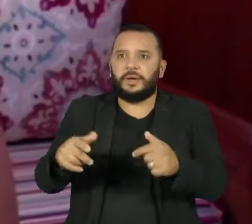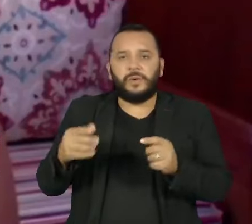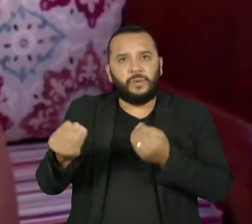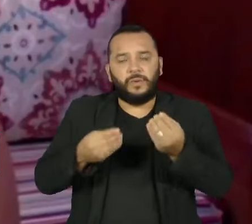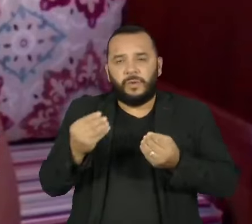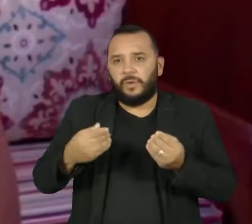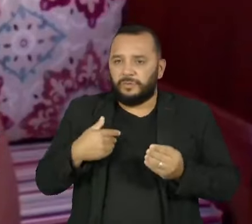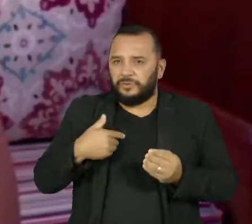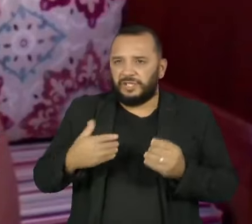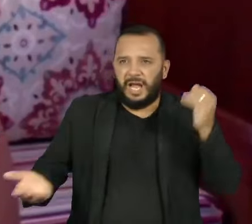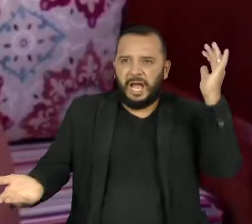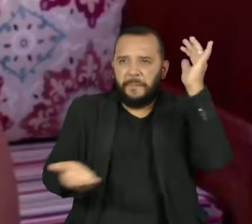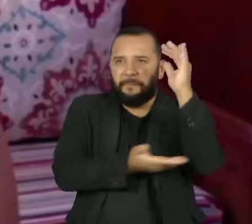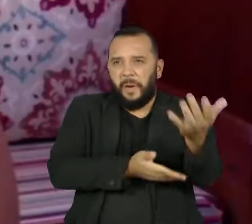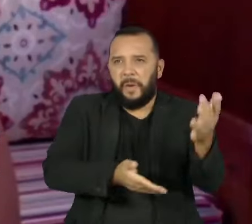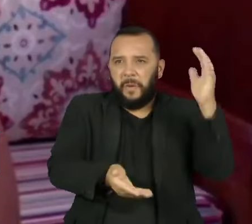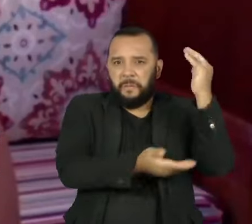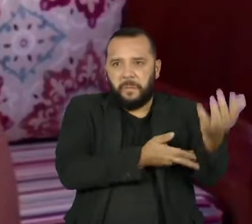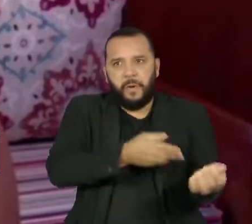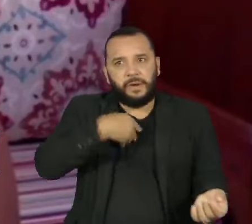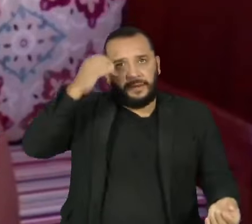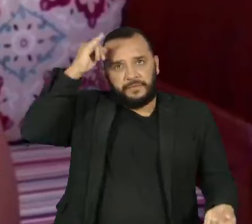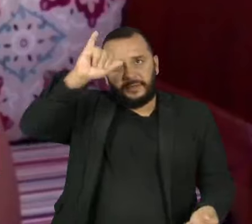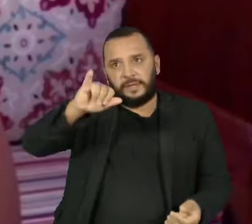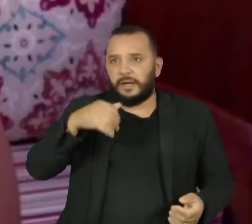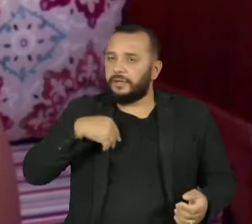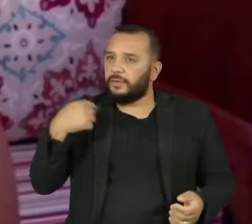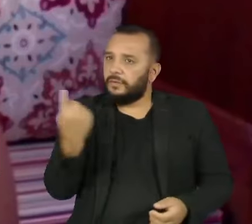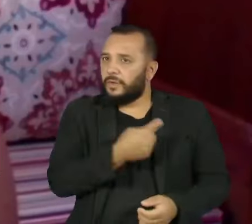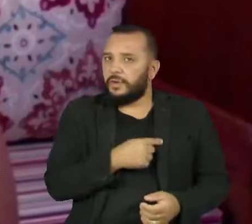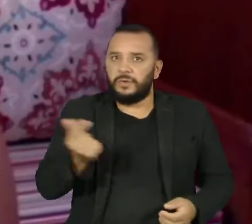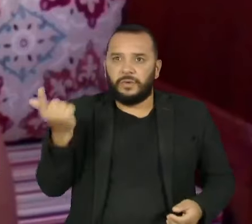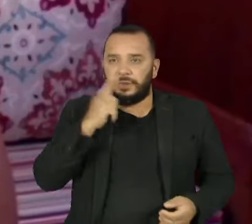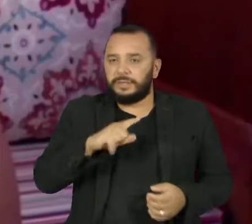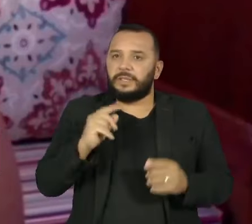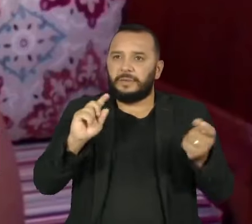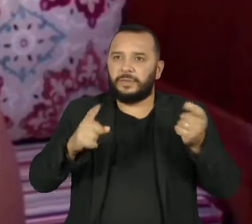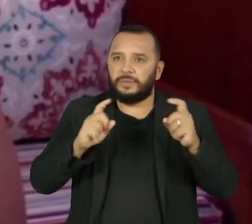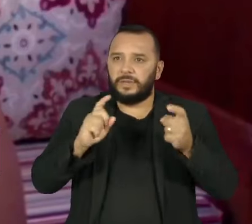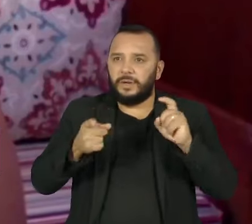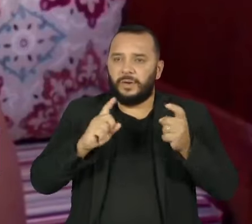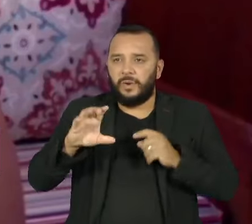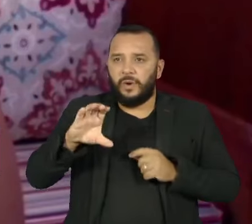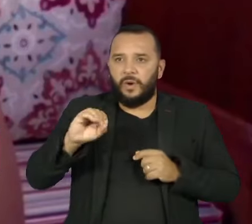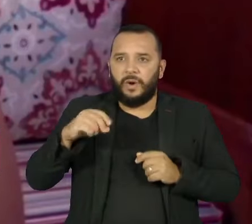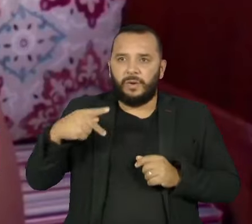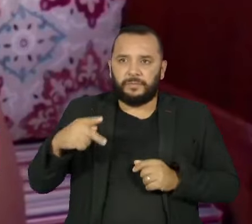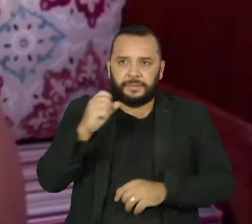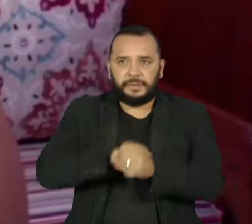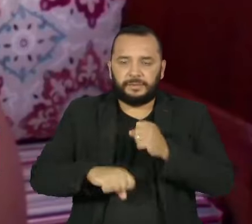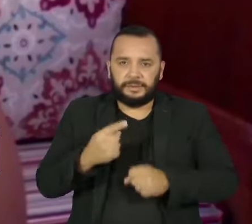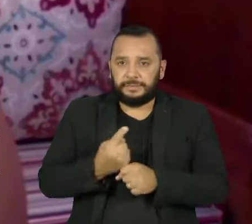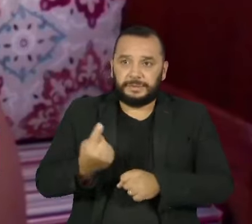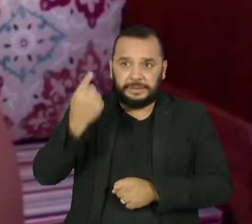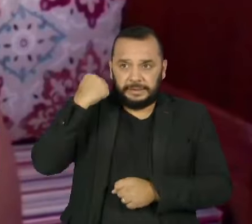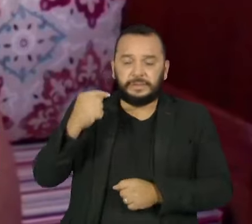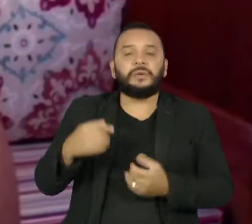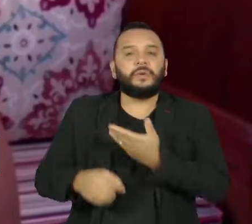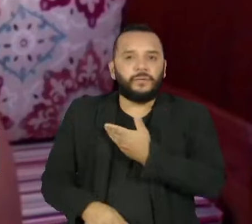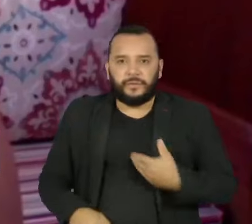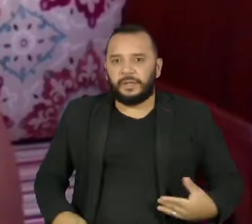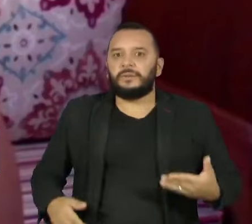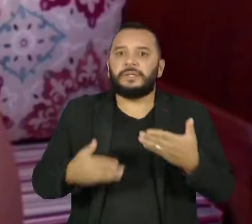desmatamento então a gente já conseguiu levar isso paraa cop das da cop do ano passado eu vejo que o governo acabou de